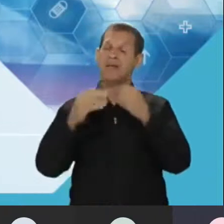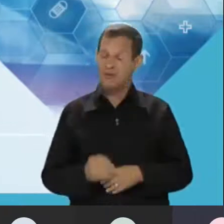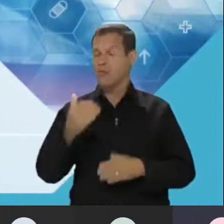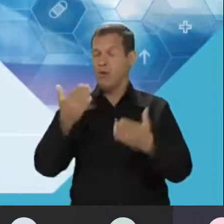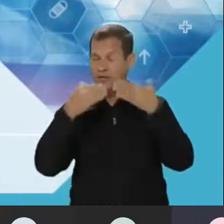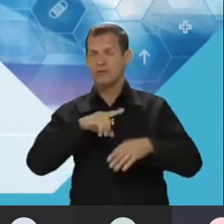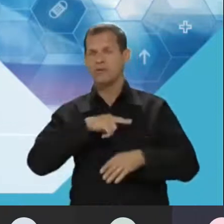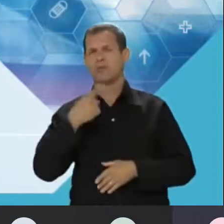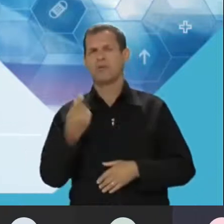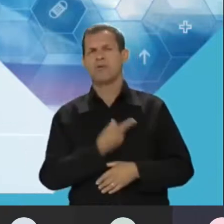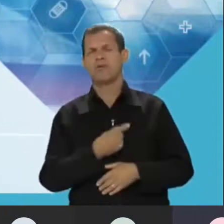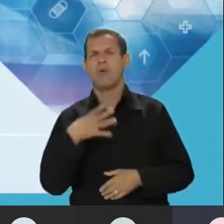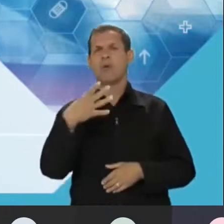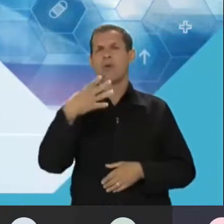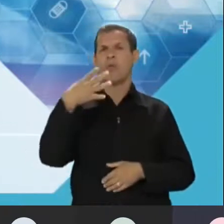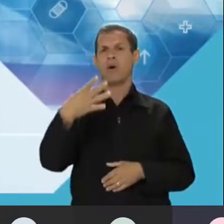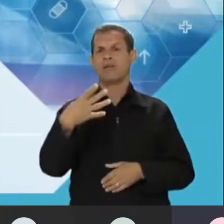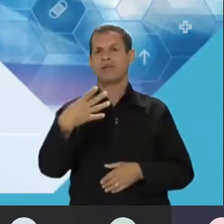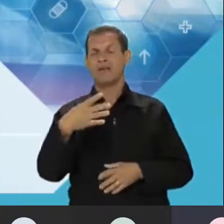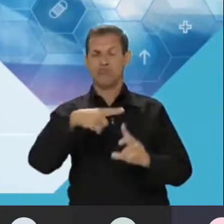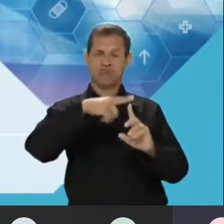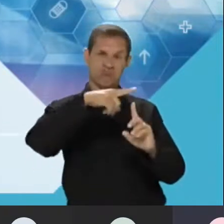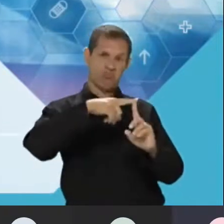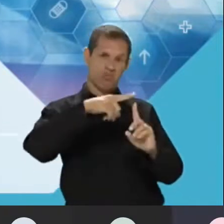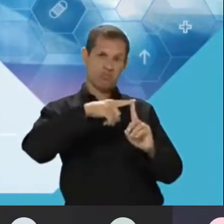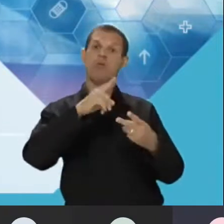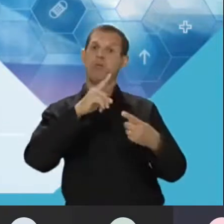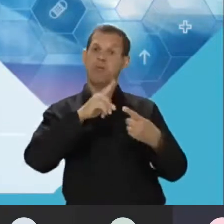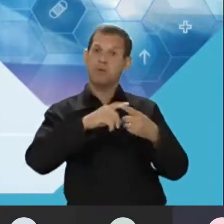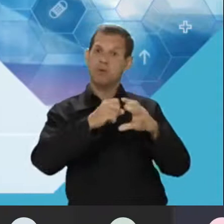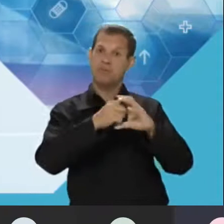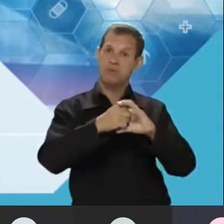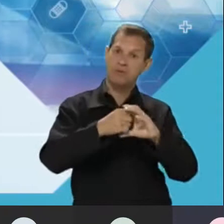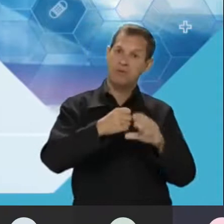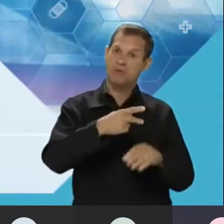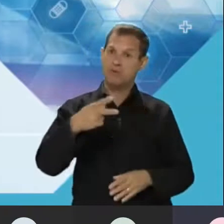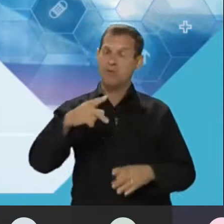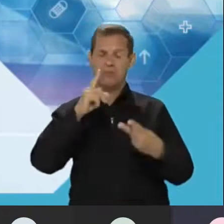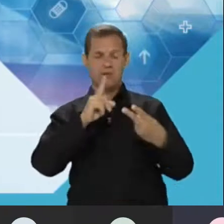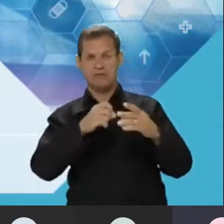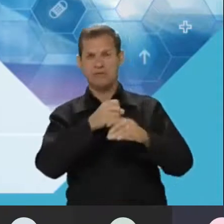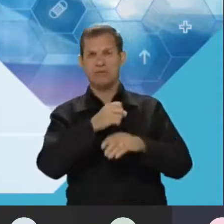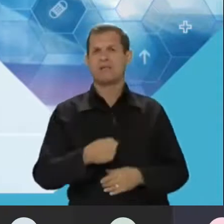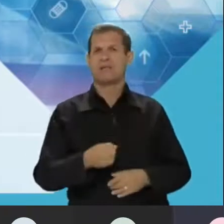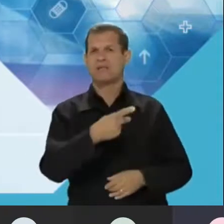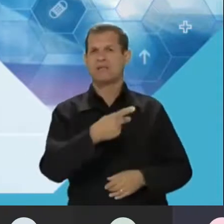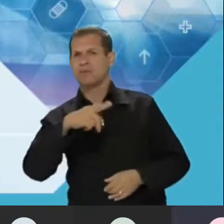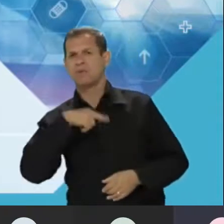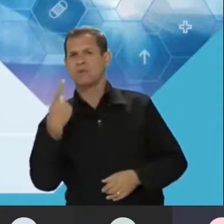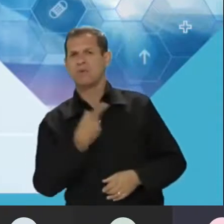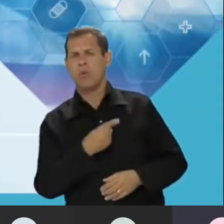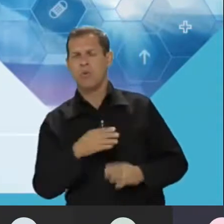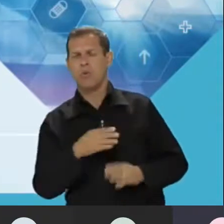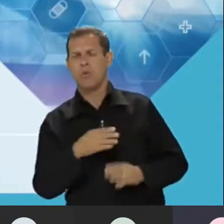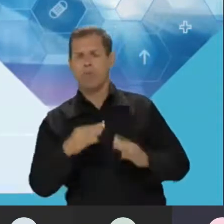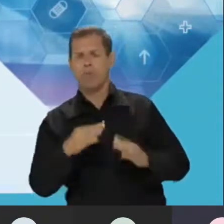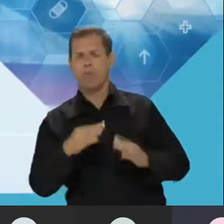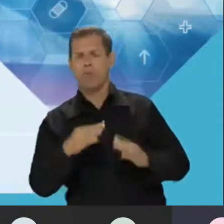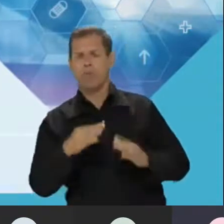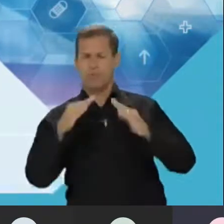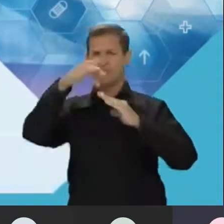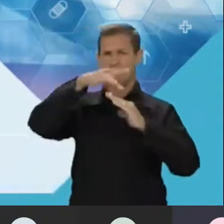ambiente externo, nós temos 44 graus, ok? Primeira situação. Segunda situação, nós temos uma